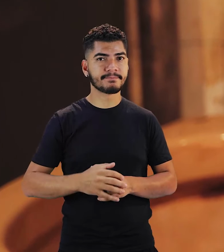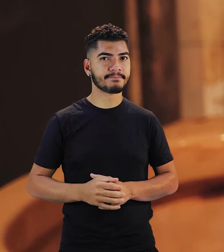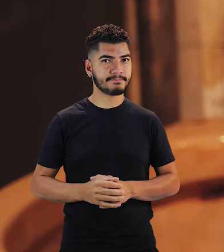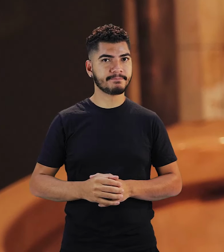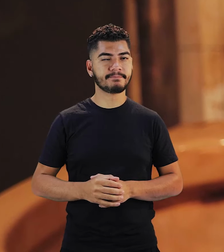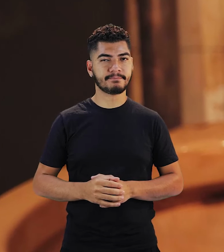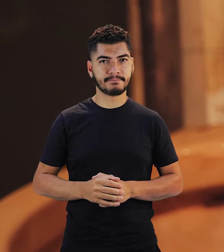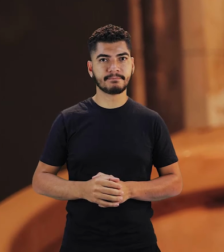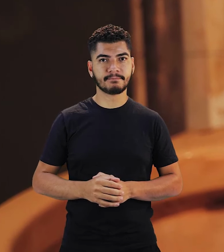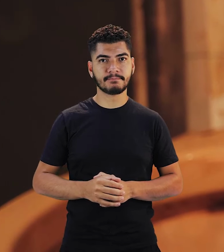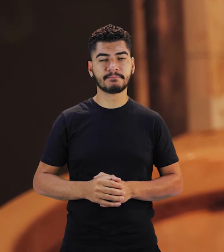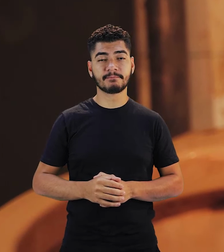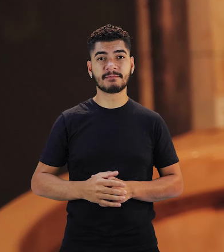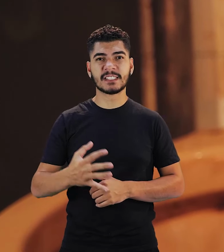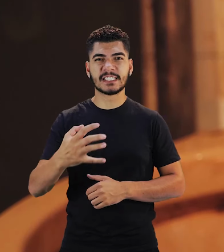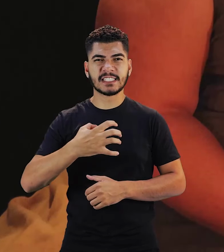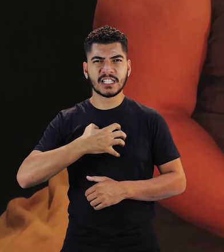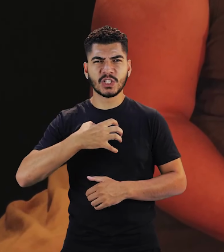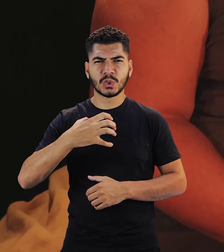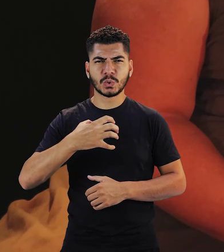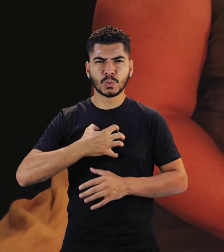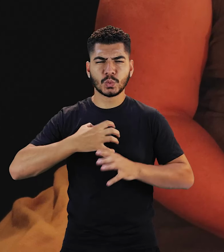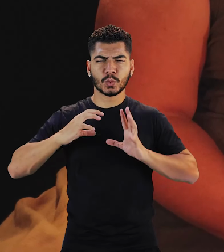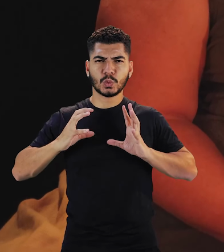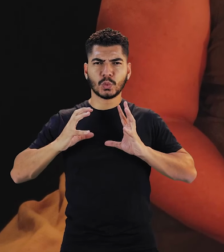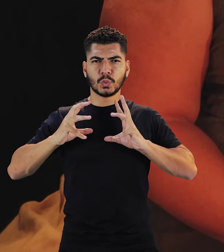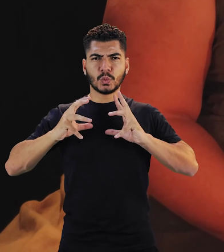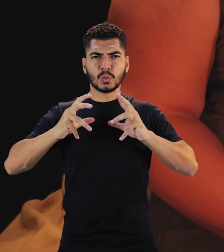Senti-lo em toda a sua totalidade.